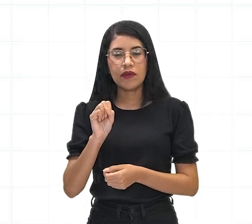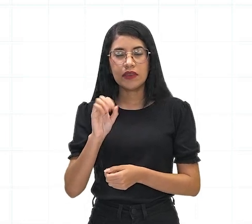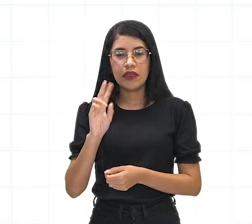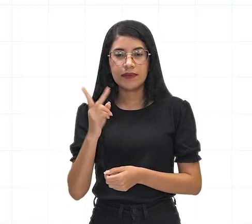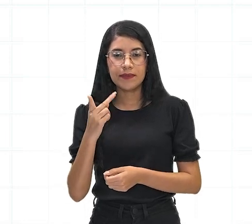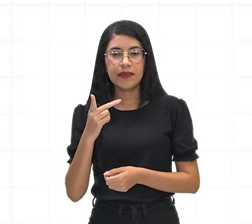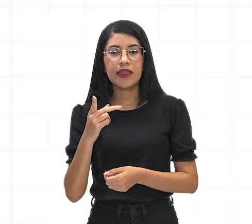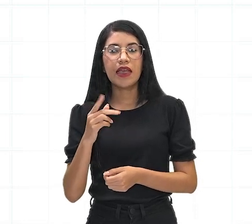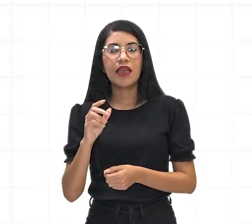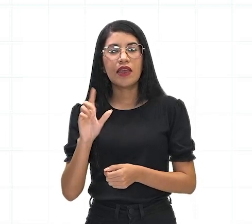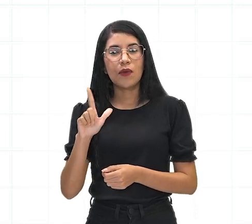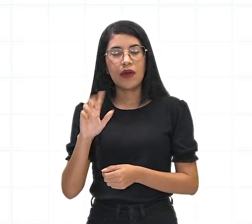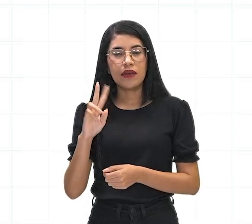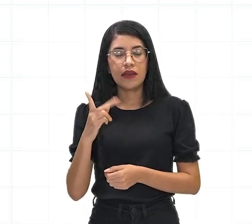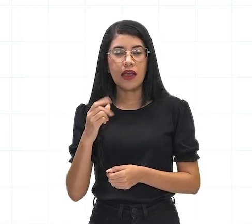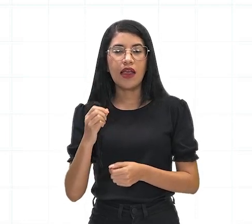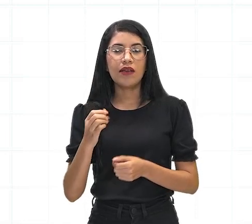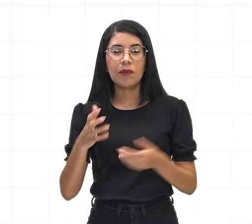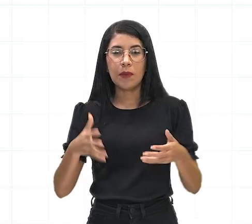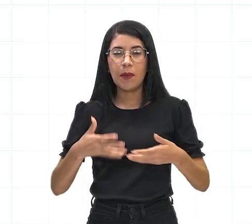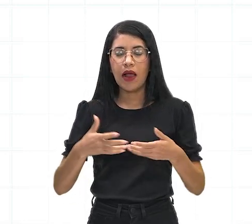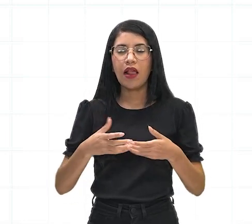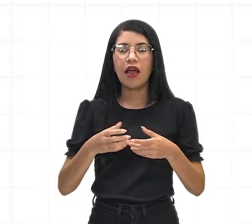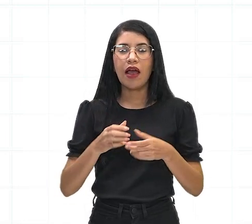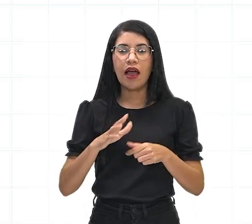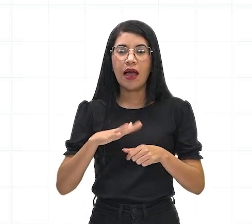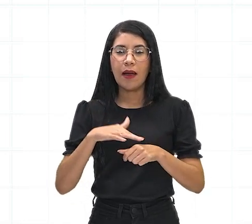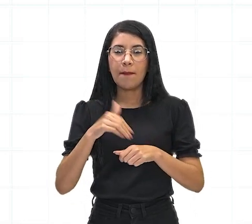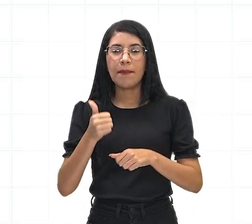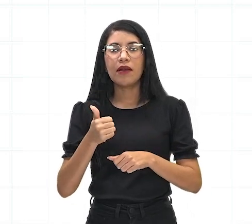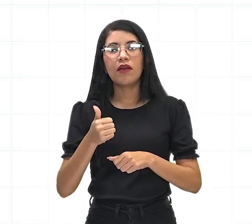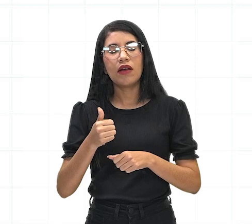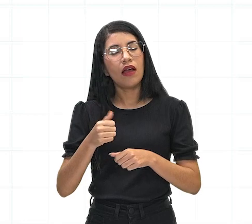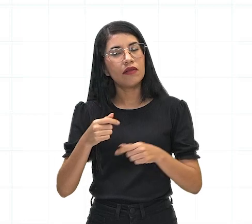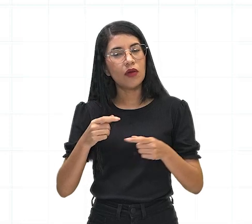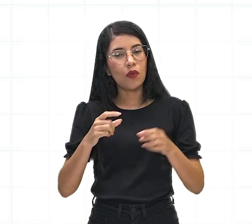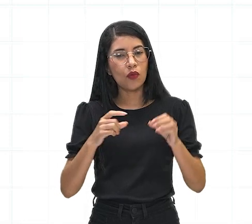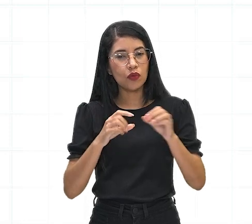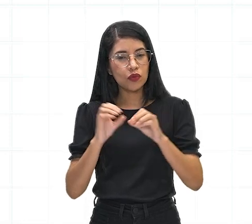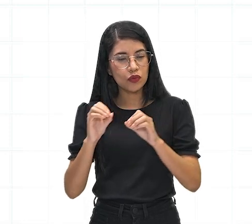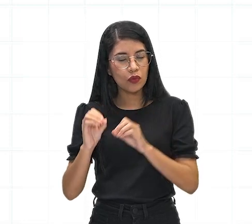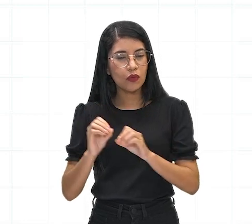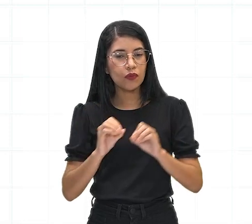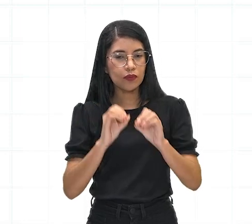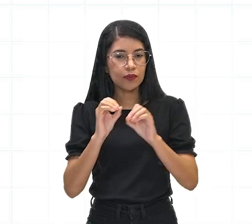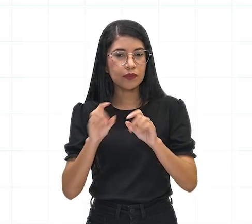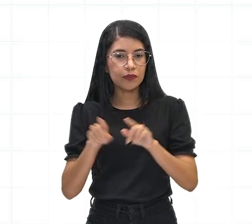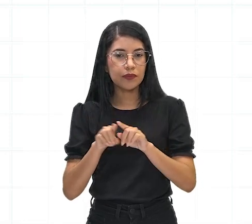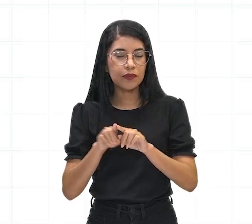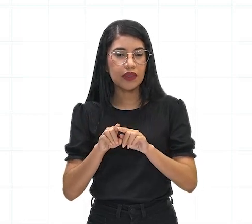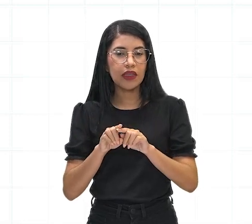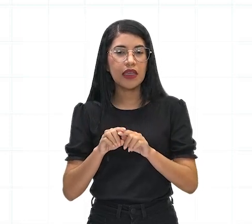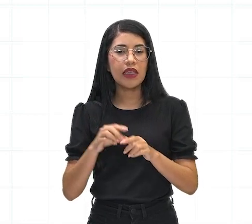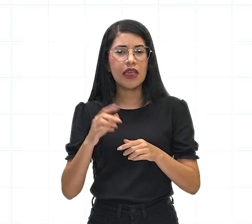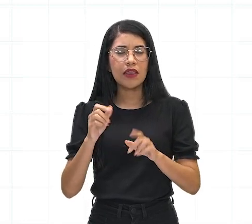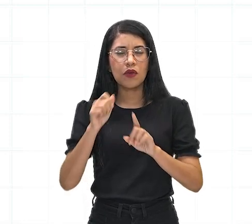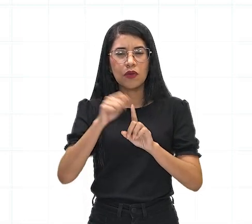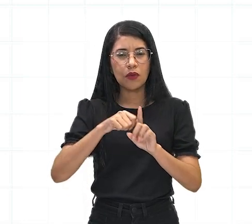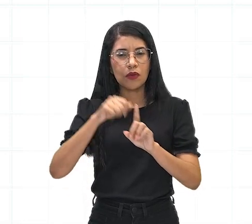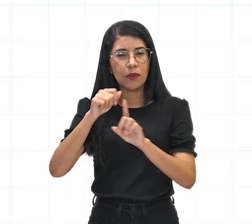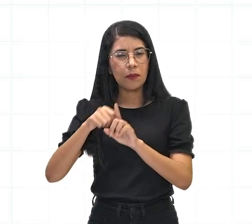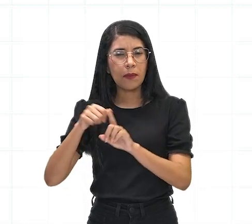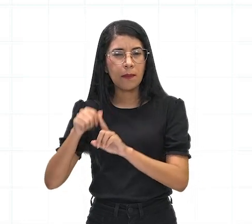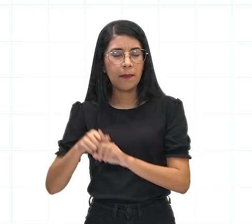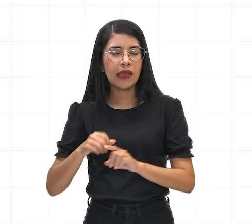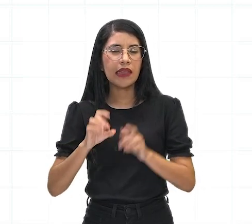o LH, eles vão ser estimulados ao amadurecimento dos gametas femininos, que são os óvulos, né? Que a cada